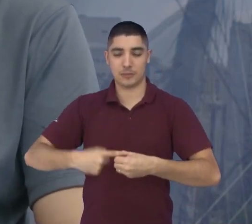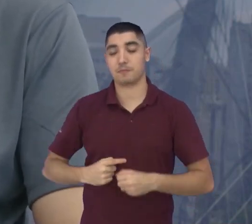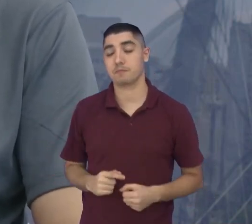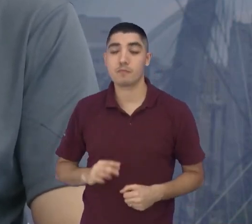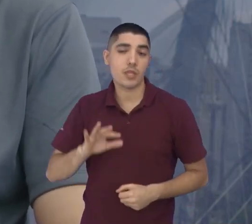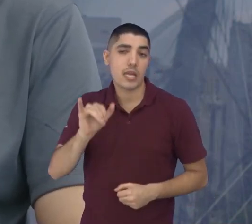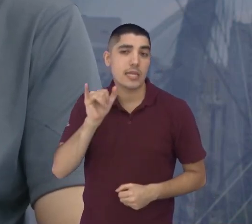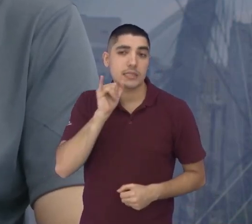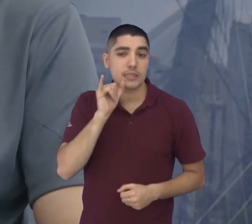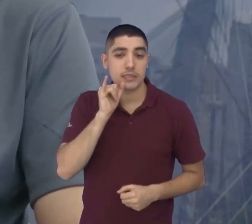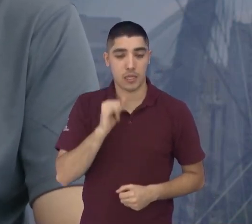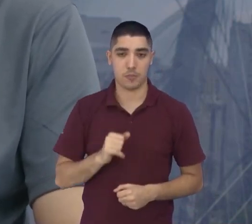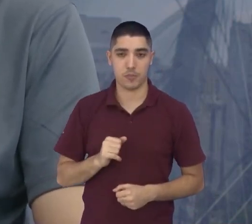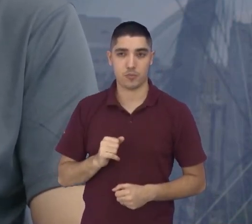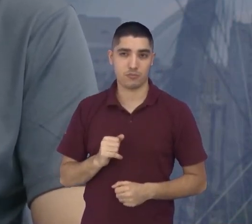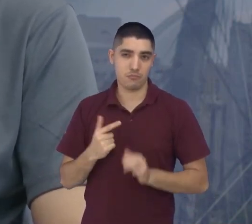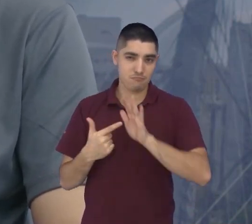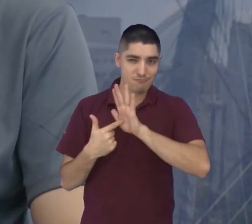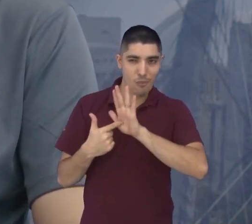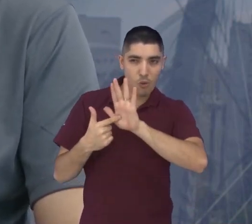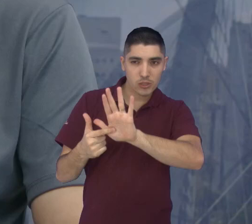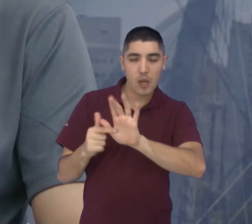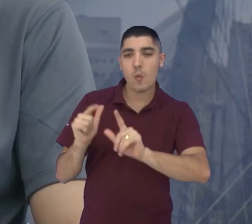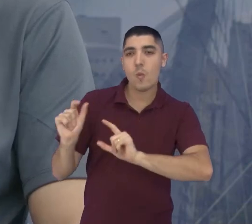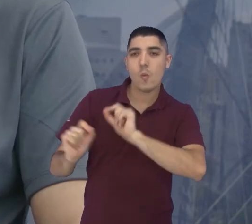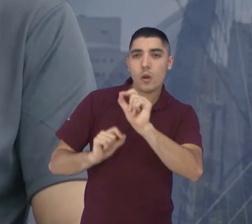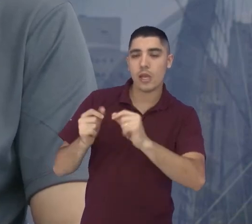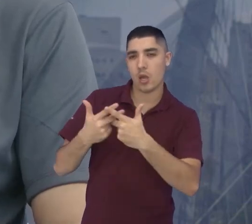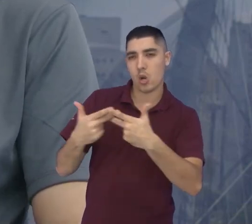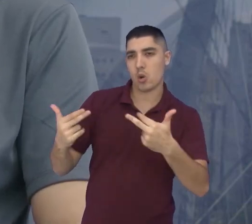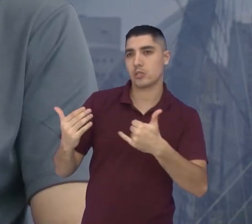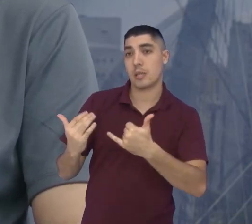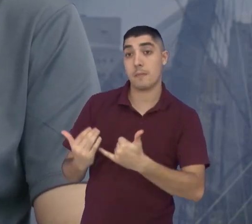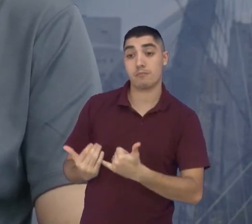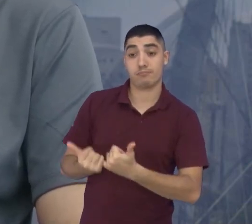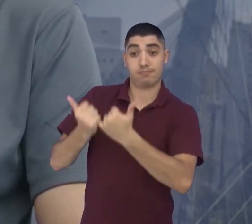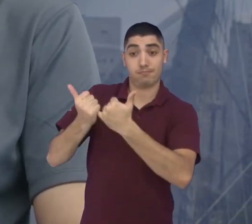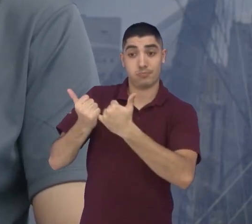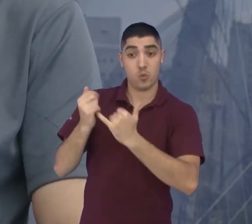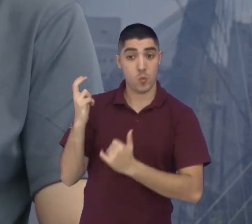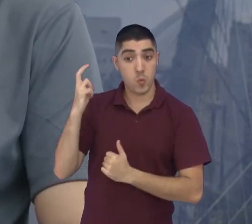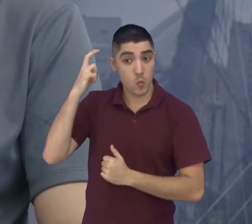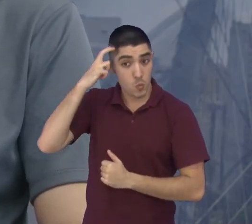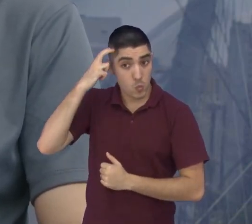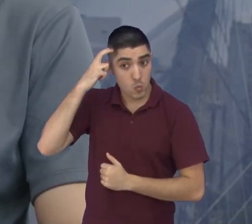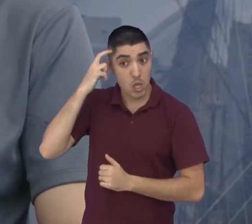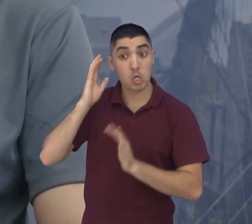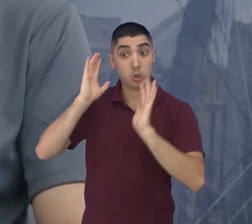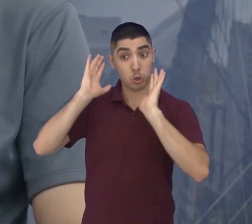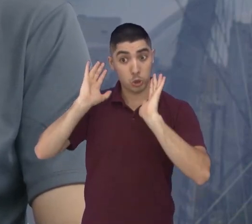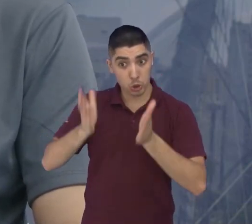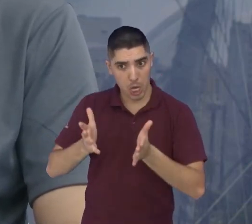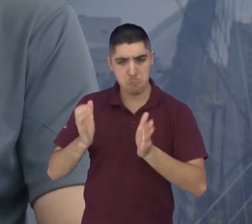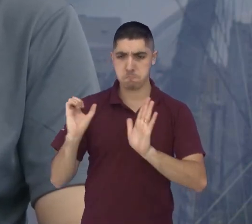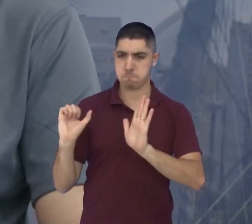por exemplo, de exemplo de um patrimônio cultural tombado a nível